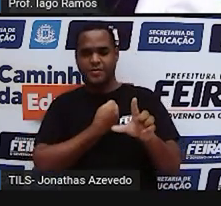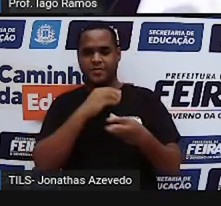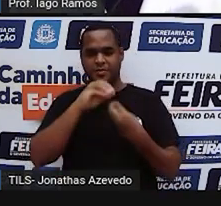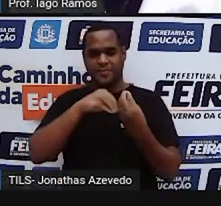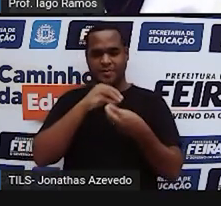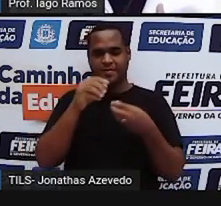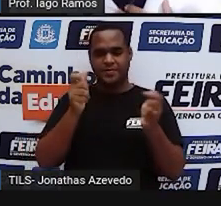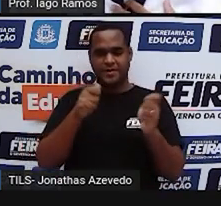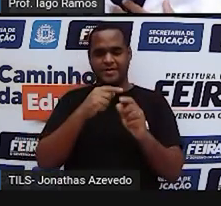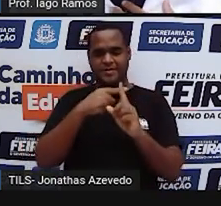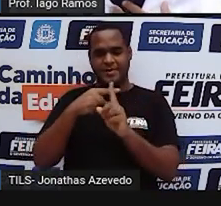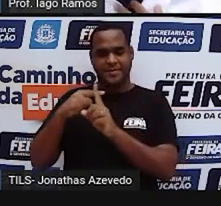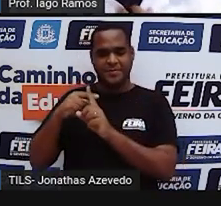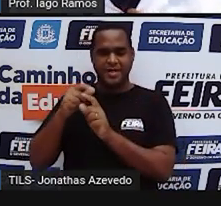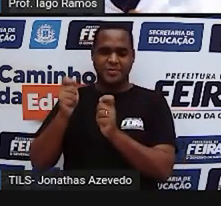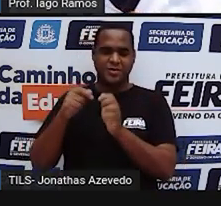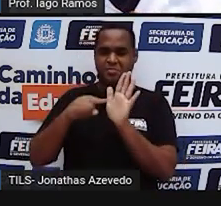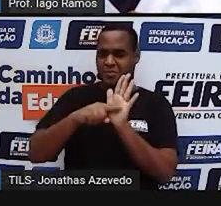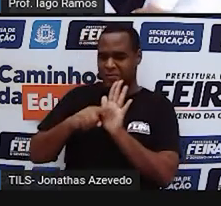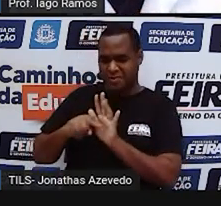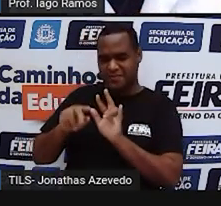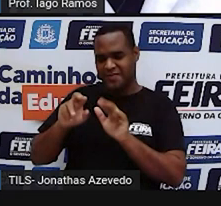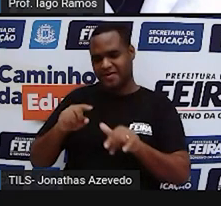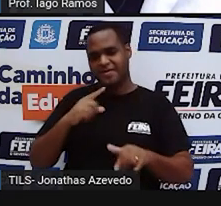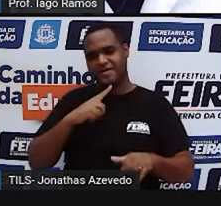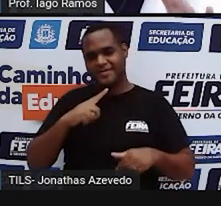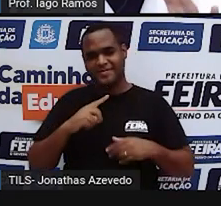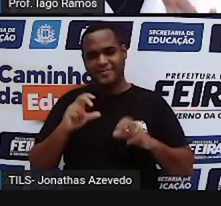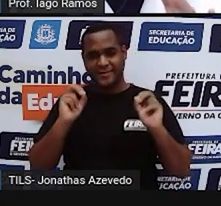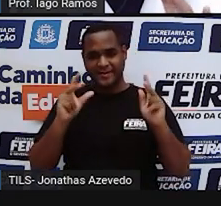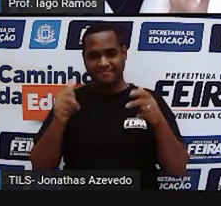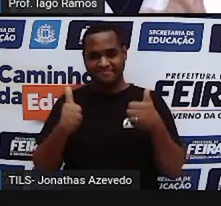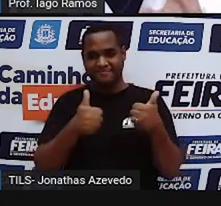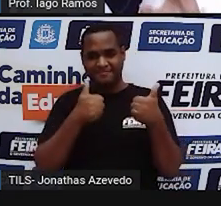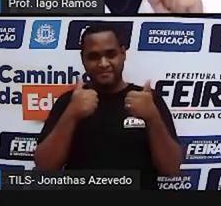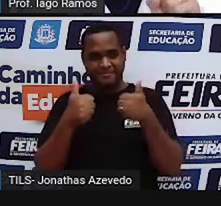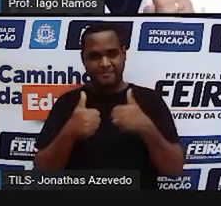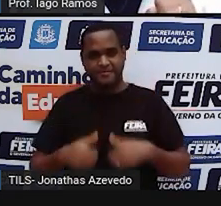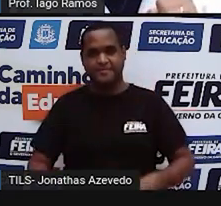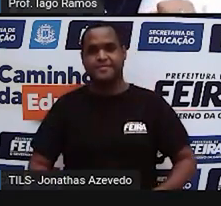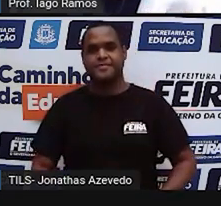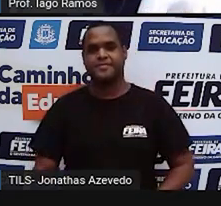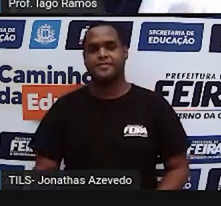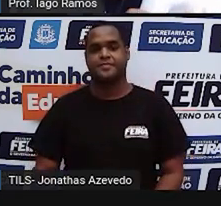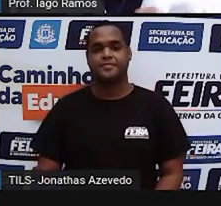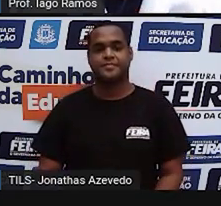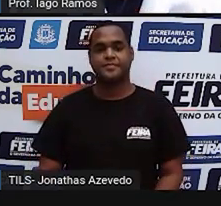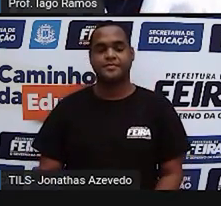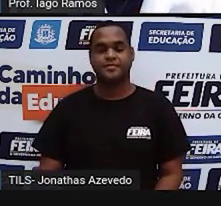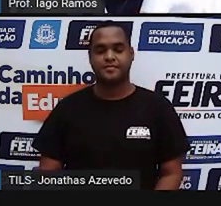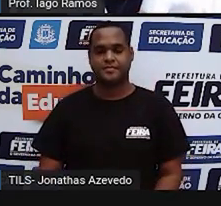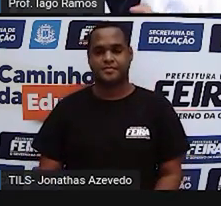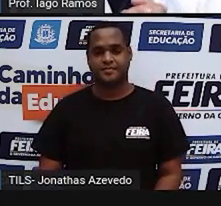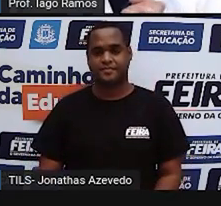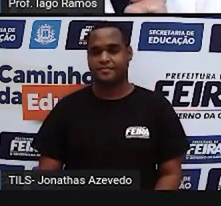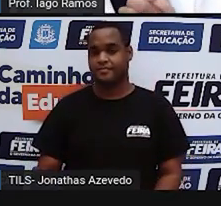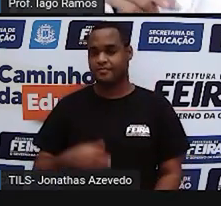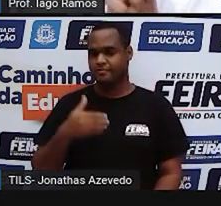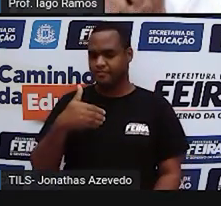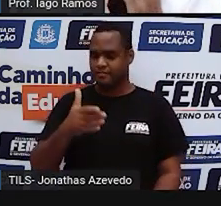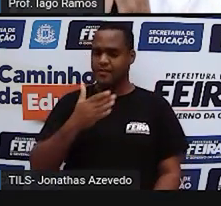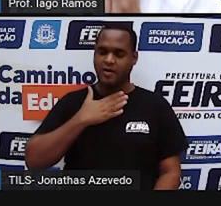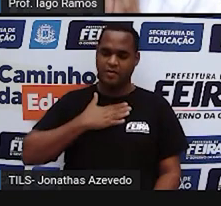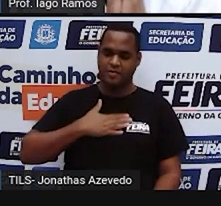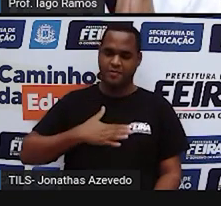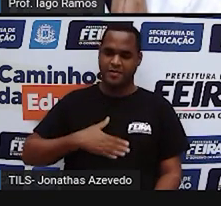para fazer cálculos tá bom beleza bacana é mas é o seguinte vamos